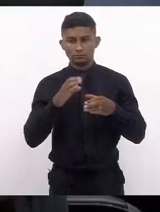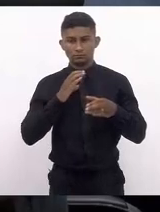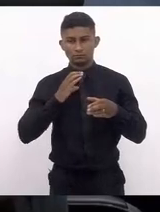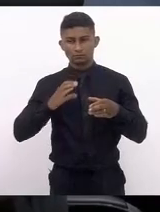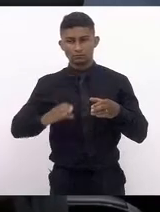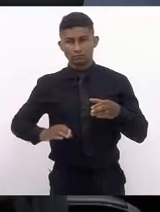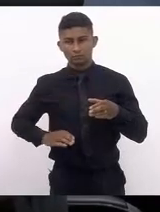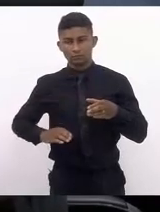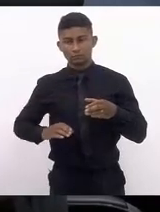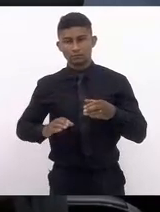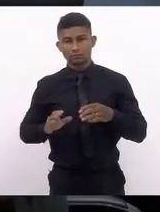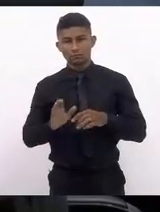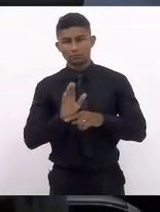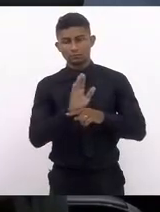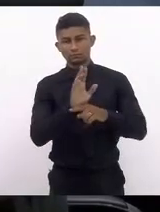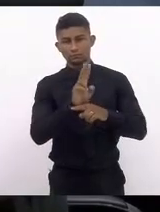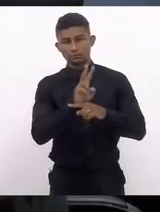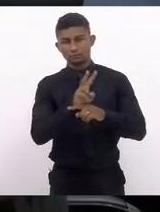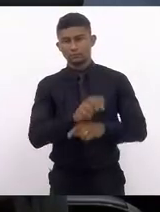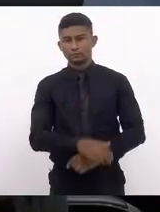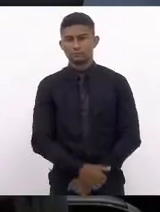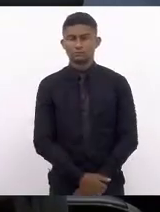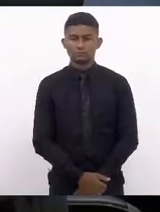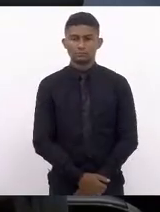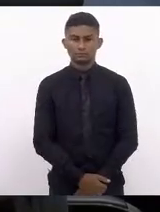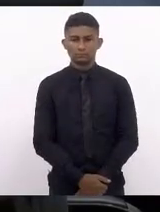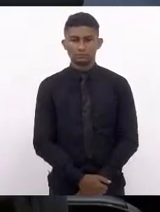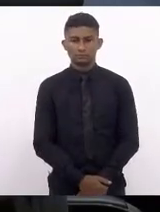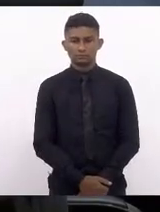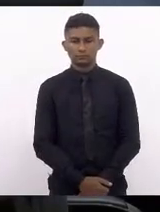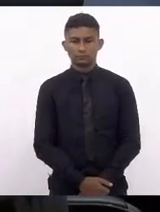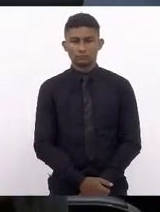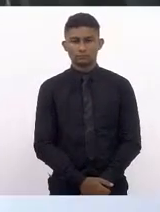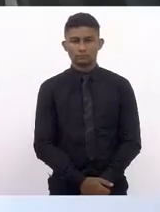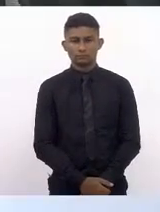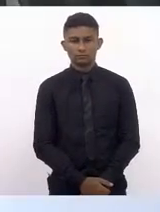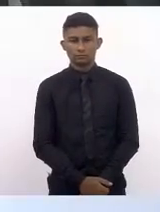E aí E aí